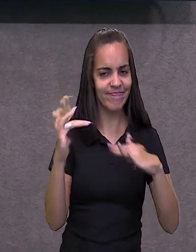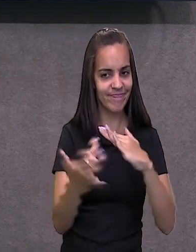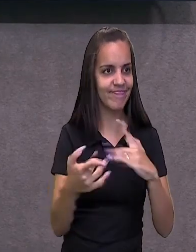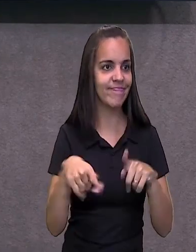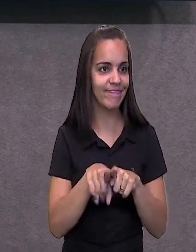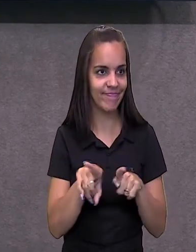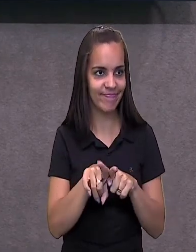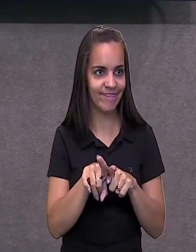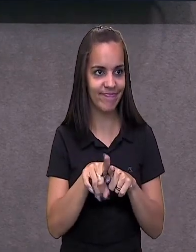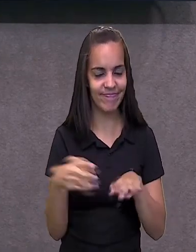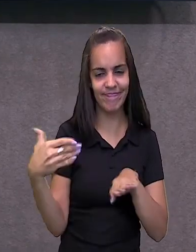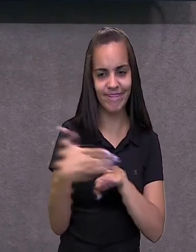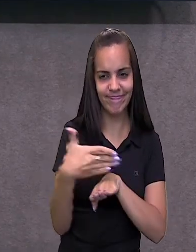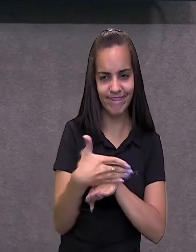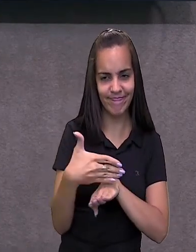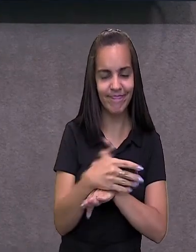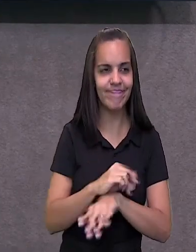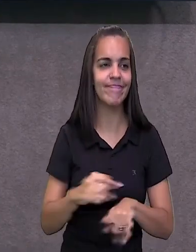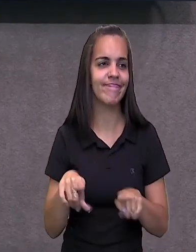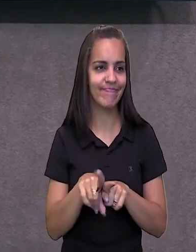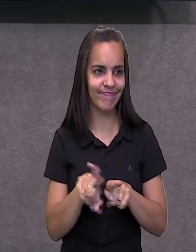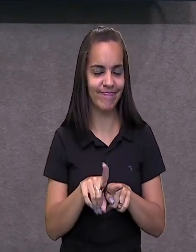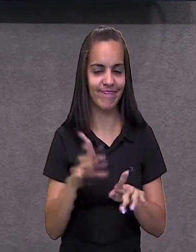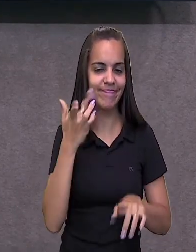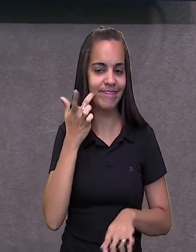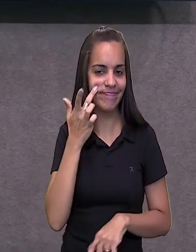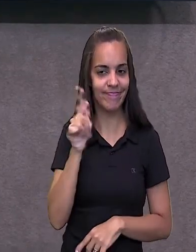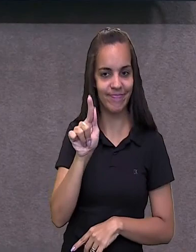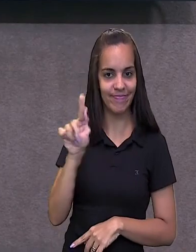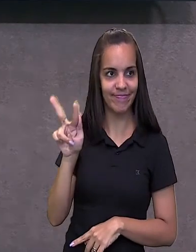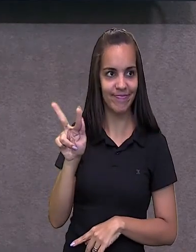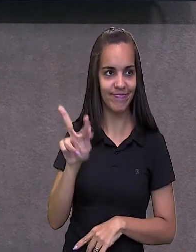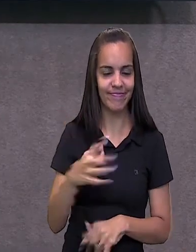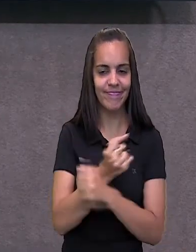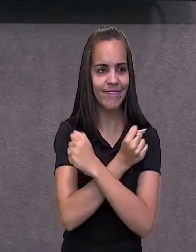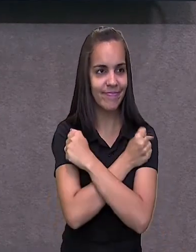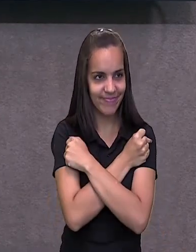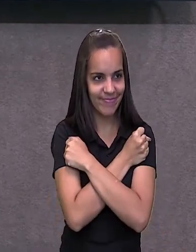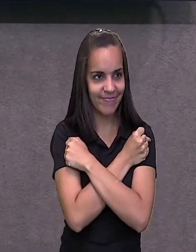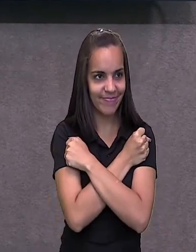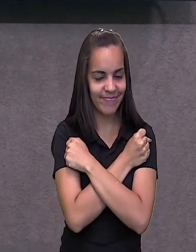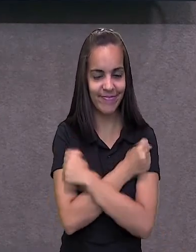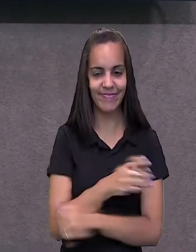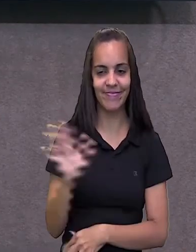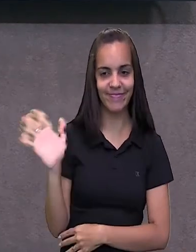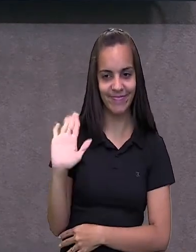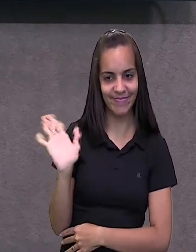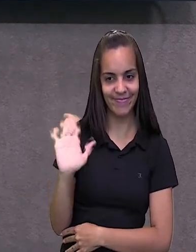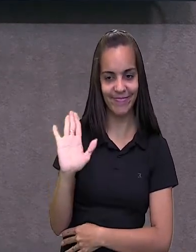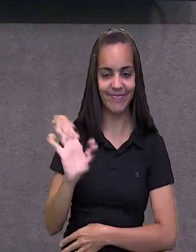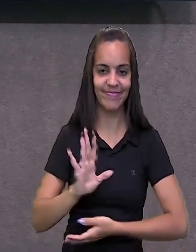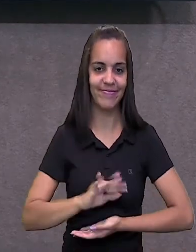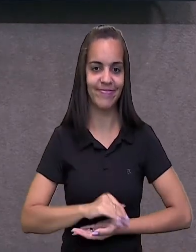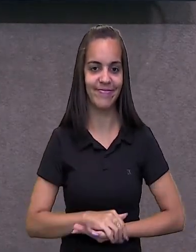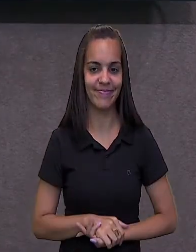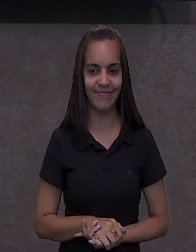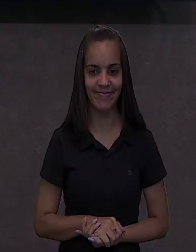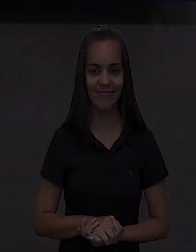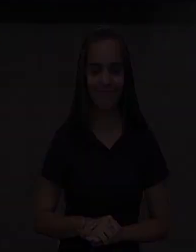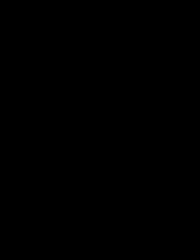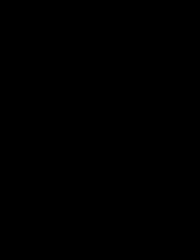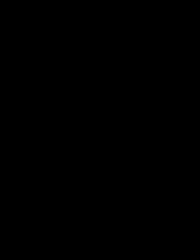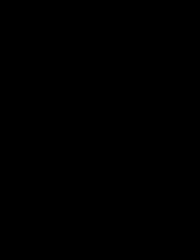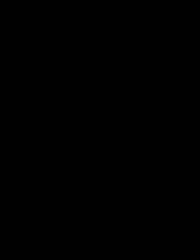e acesse nossas redes sociais SMED-GV. Um abraço, fiquem com Deus e até a nossa próxima aula.